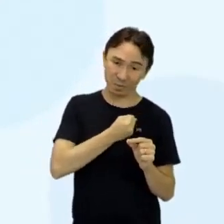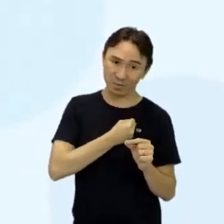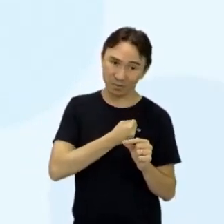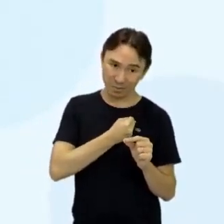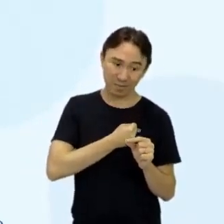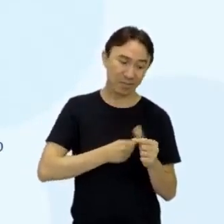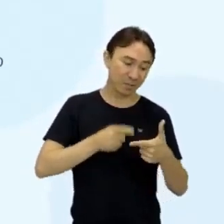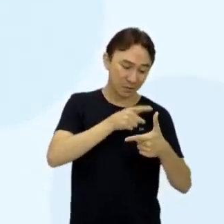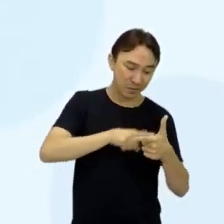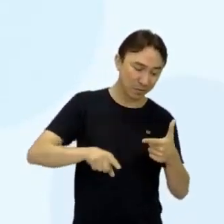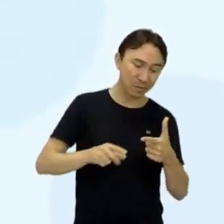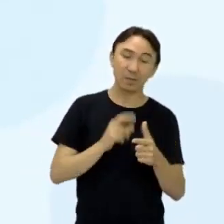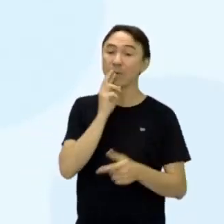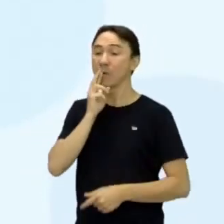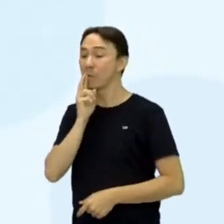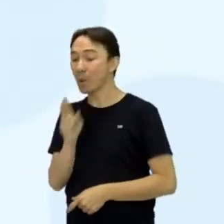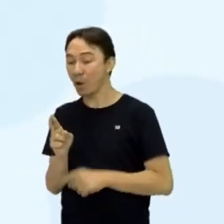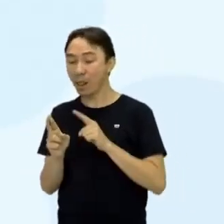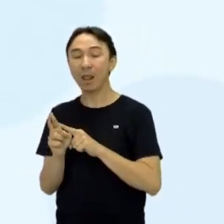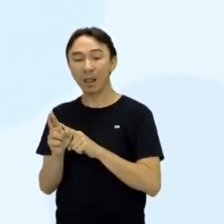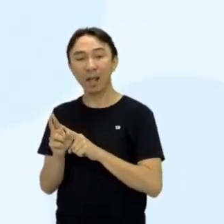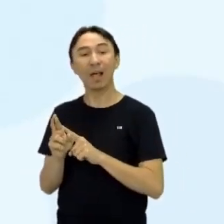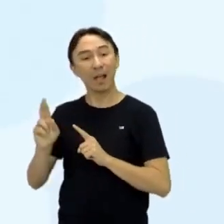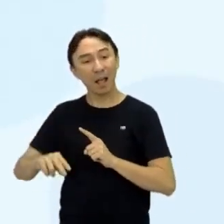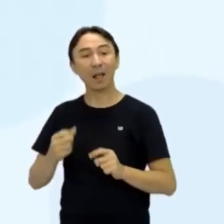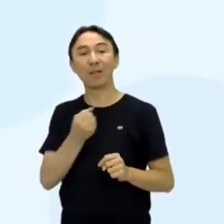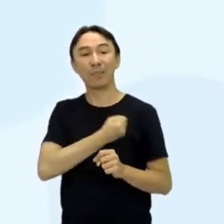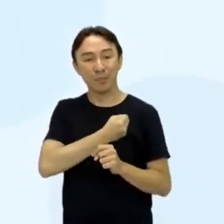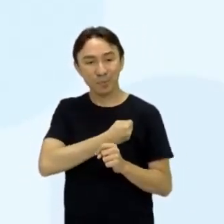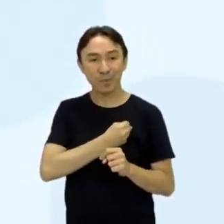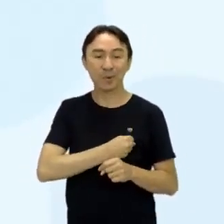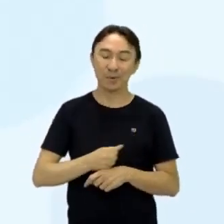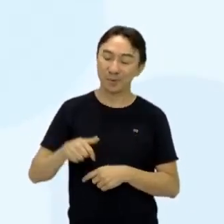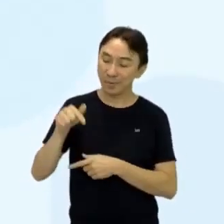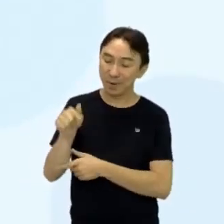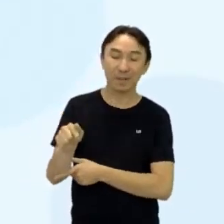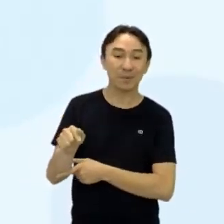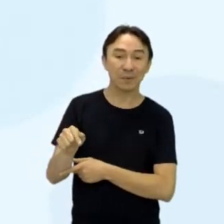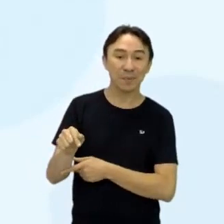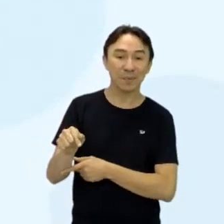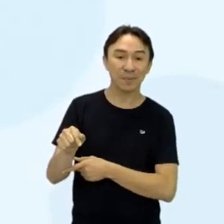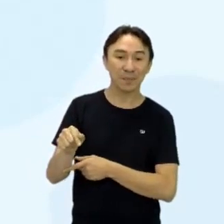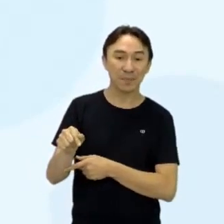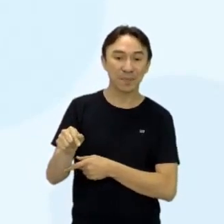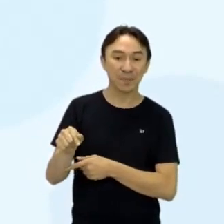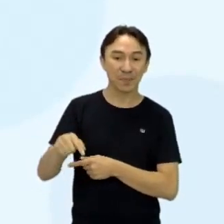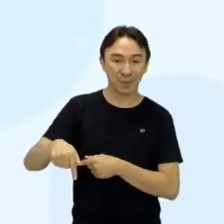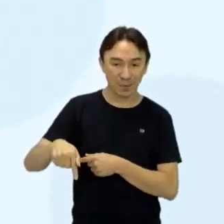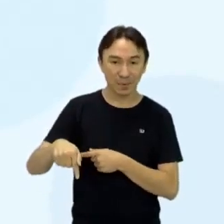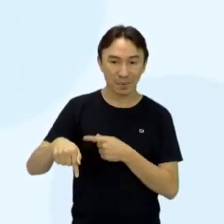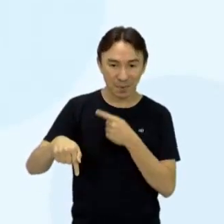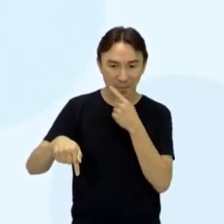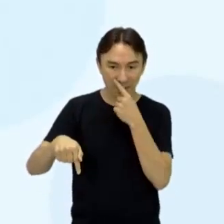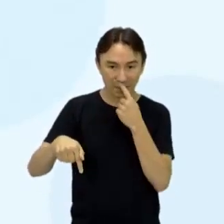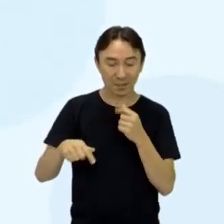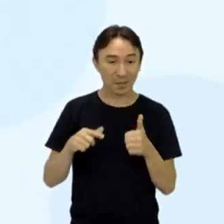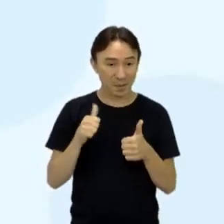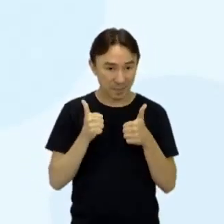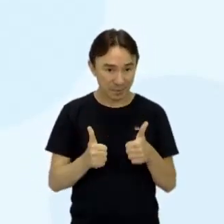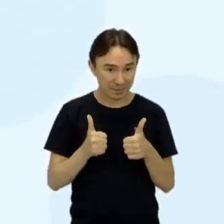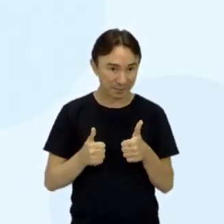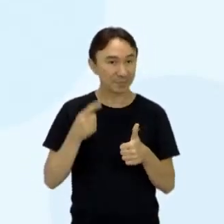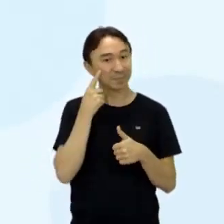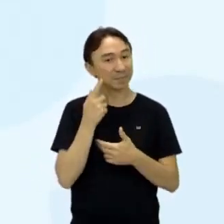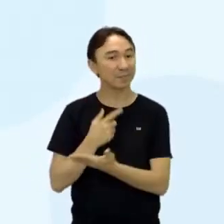certo? Então, os racionais, ó, é uma divisão de A por B, que eu coloquei na forma de fração, né? Onde o B são